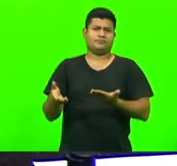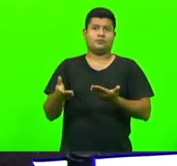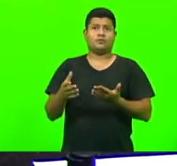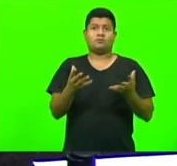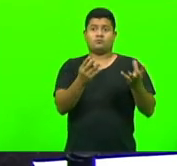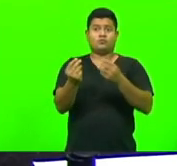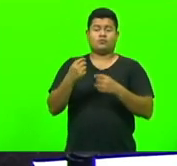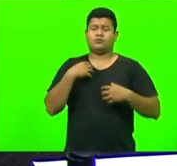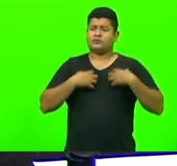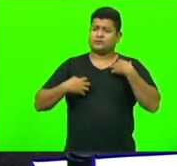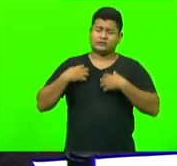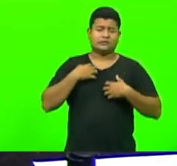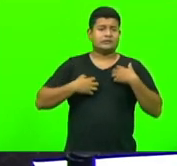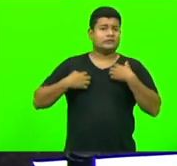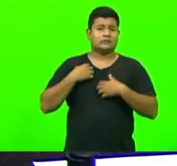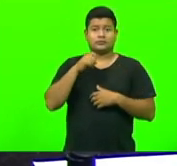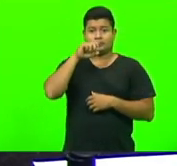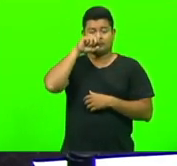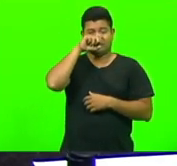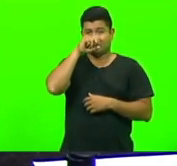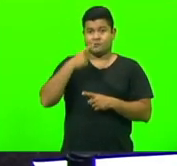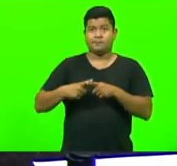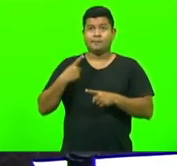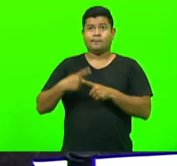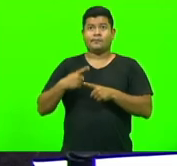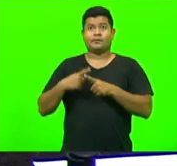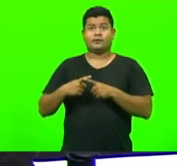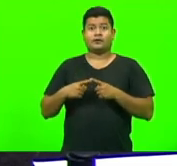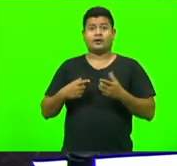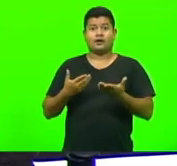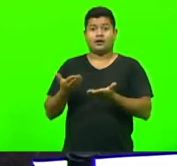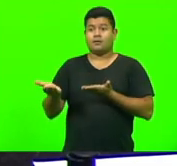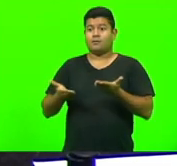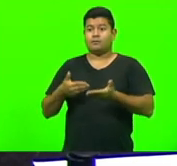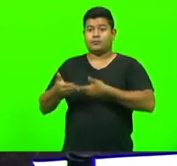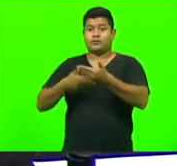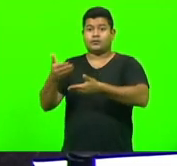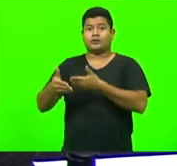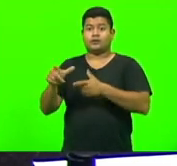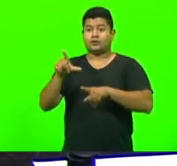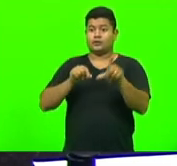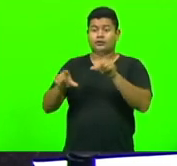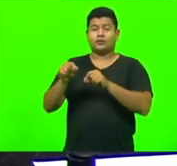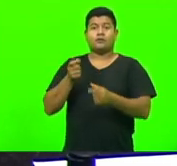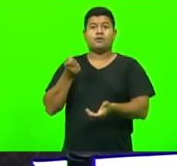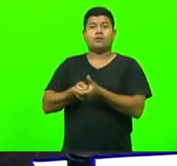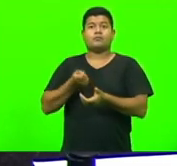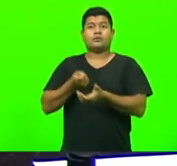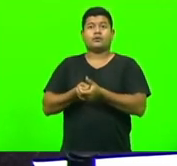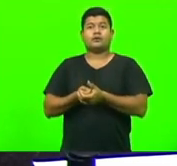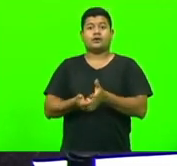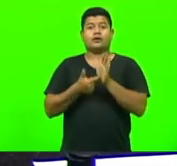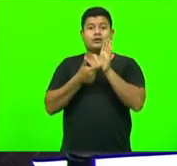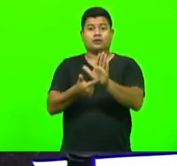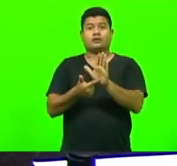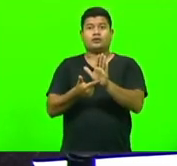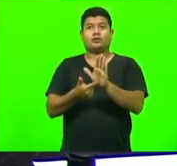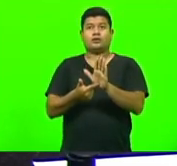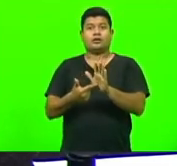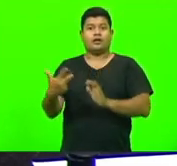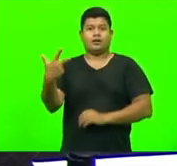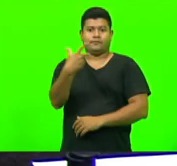em paz, porque passam num processo seletivo, estão obrigando a apresentar o passaporte, a